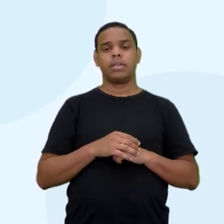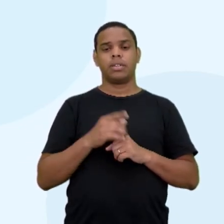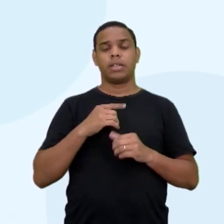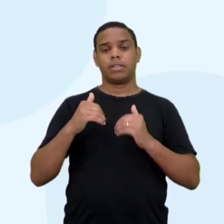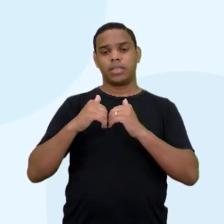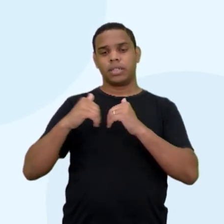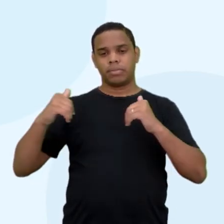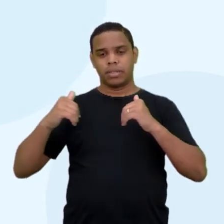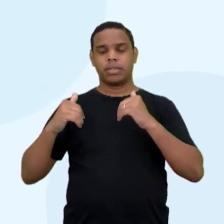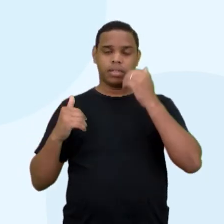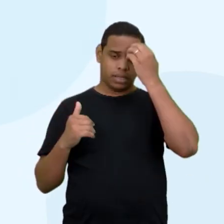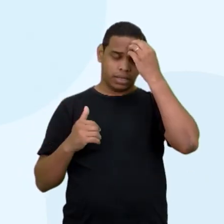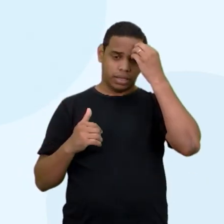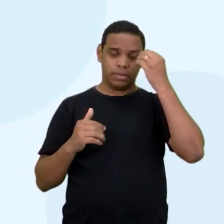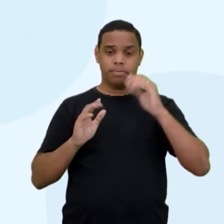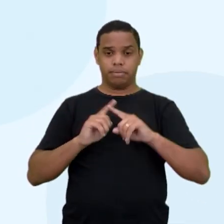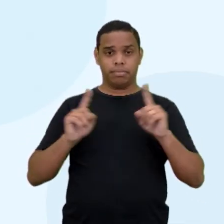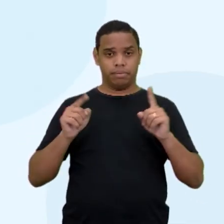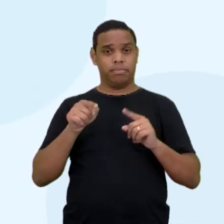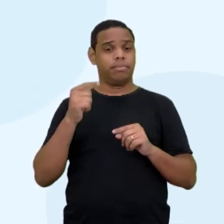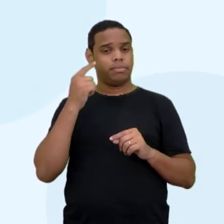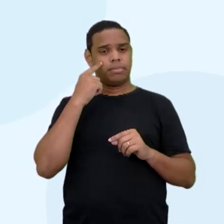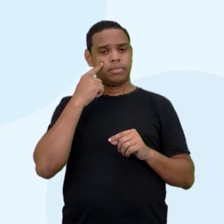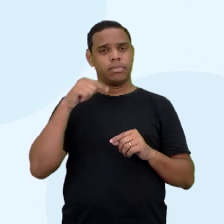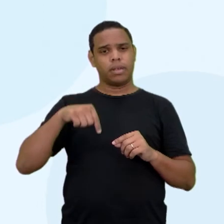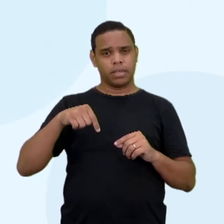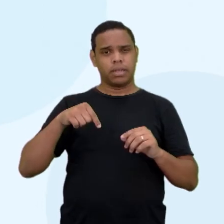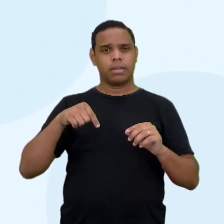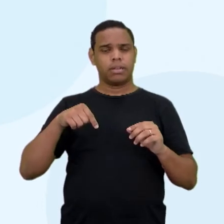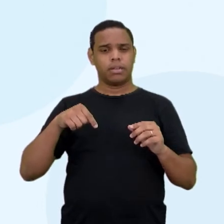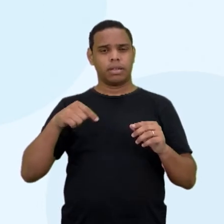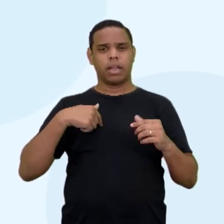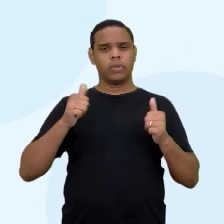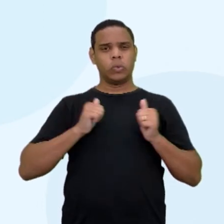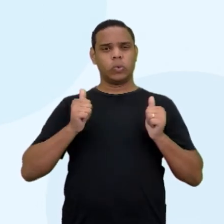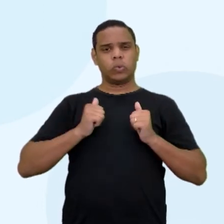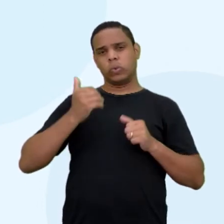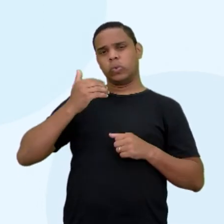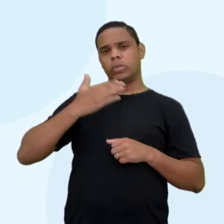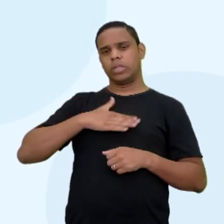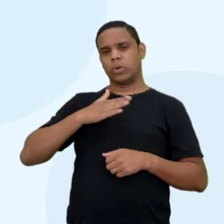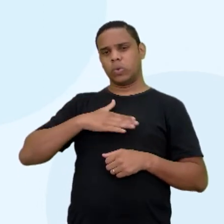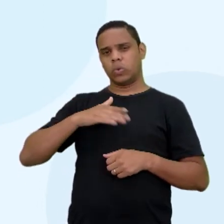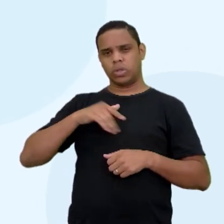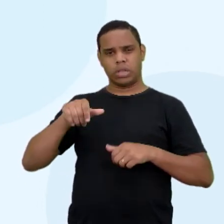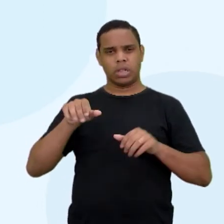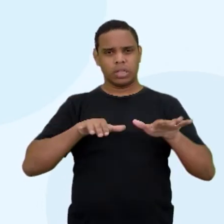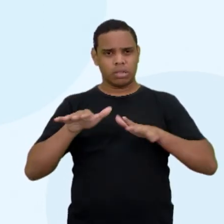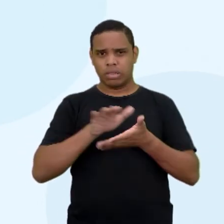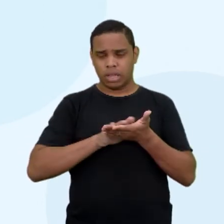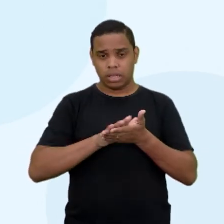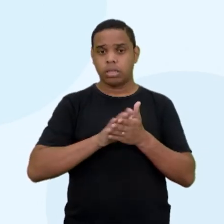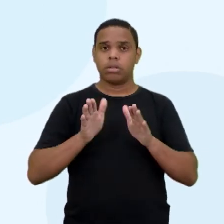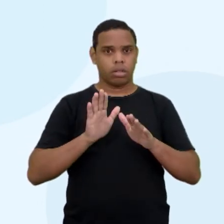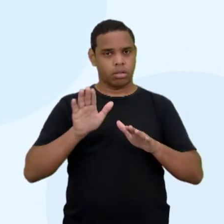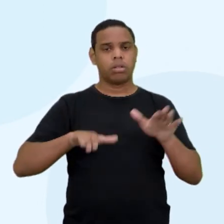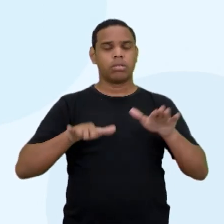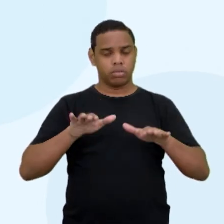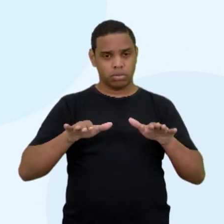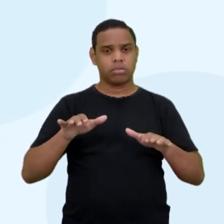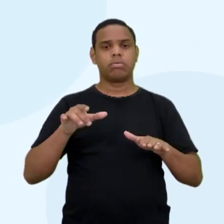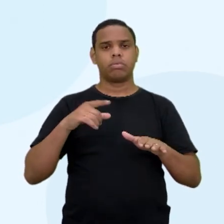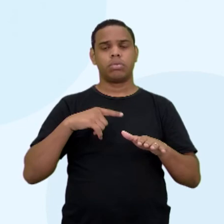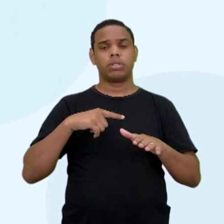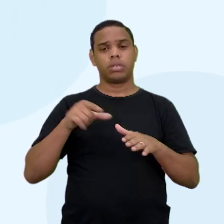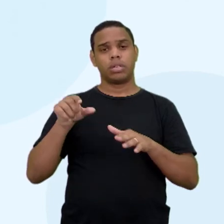placa, mas não quer dizer que nós estamos, né, tranquilos em relação a terremotos, né? Nós estamos aí, né, nós não